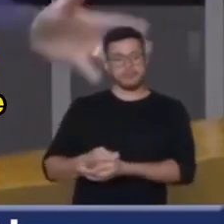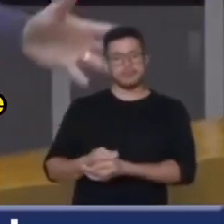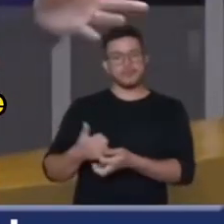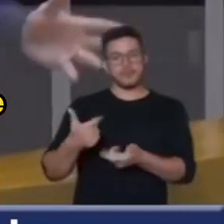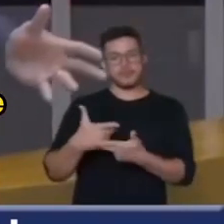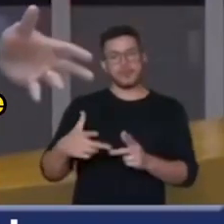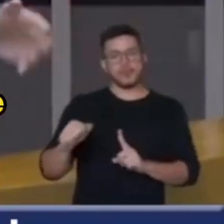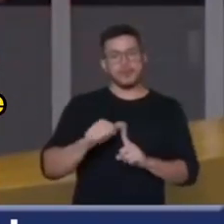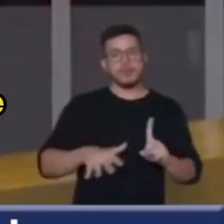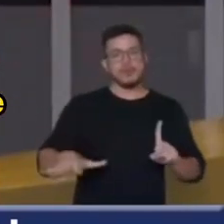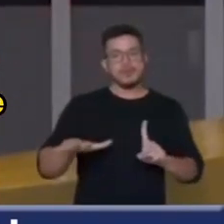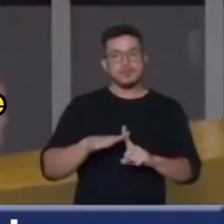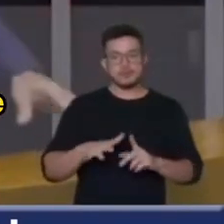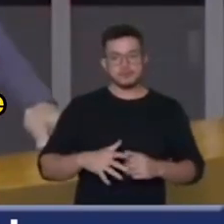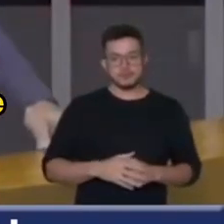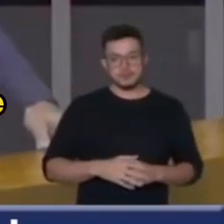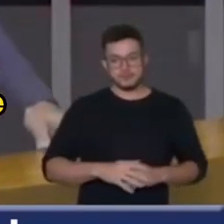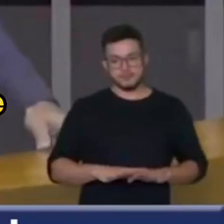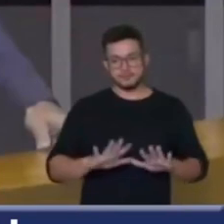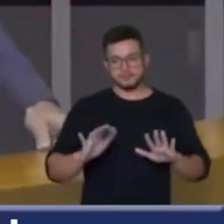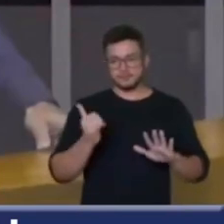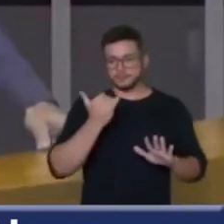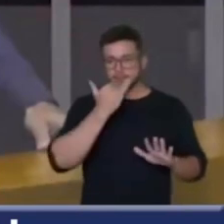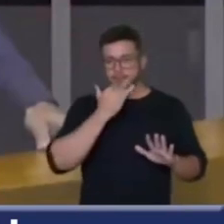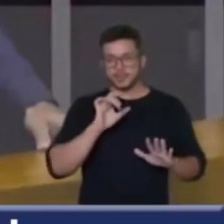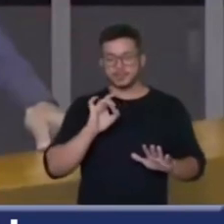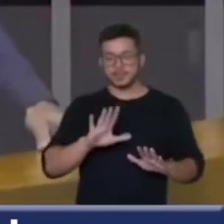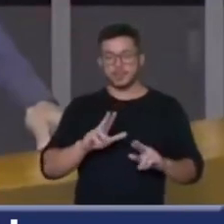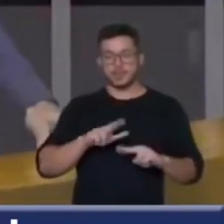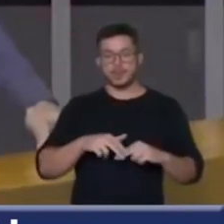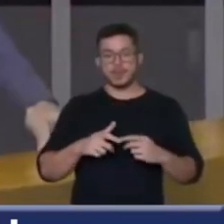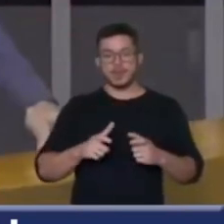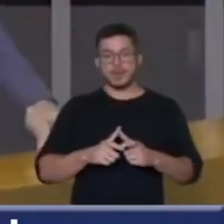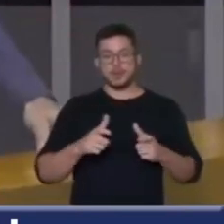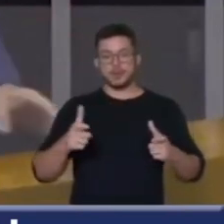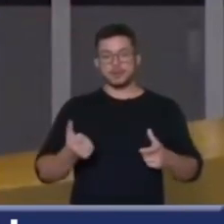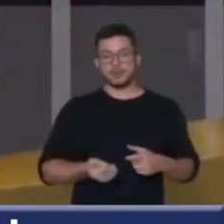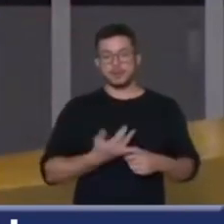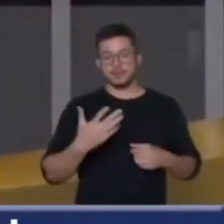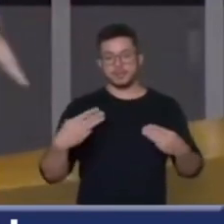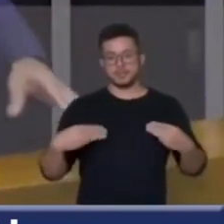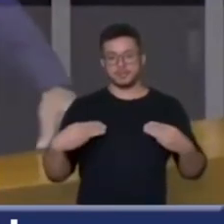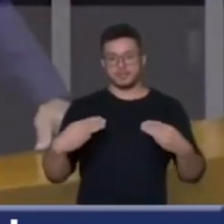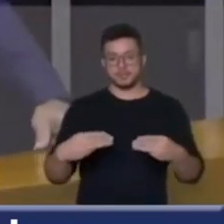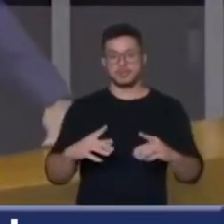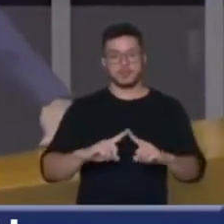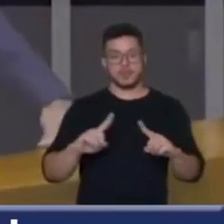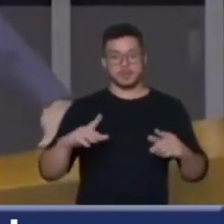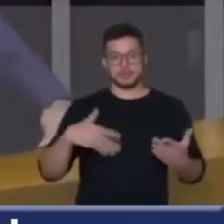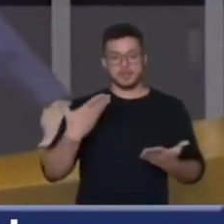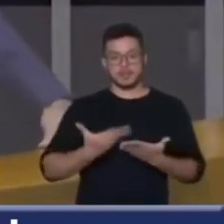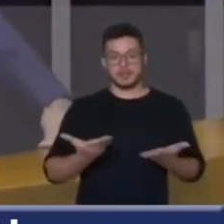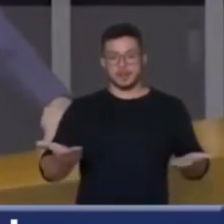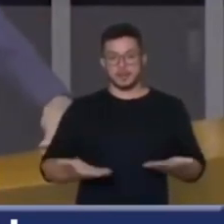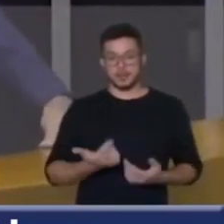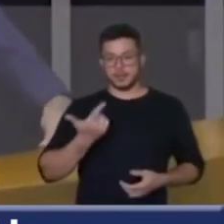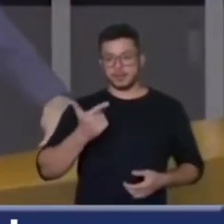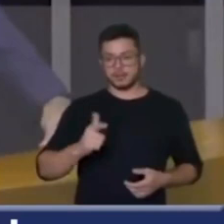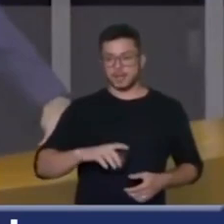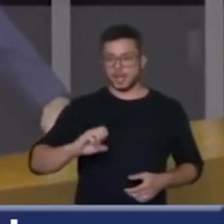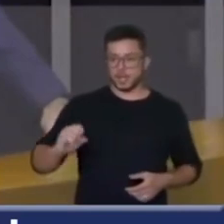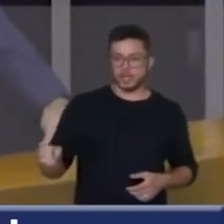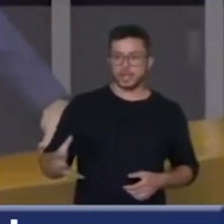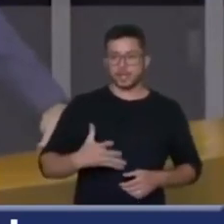foi aumentar o número de Ministérios e até o momento não apresentou uma nova Âncora fiscal